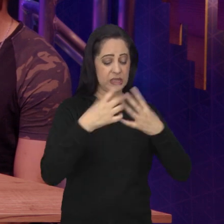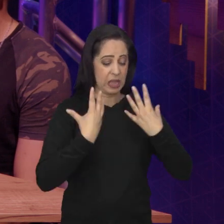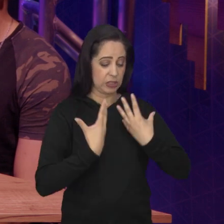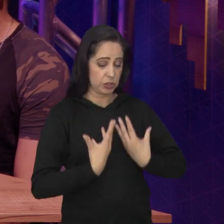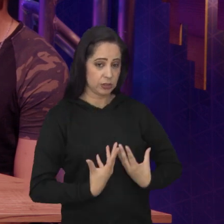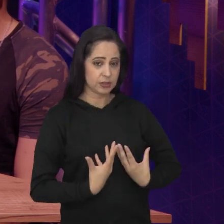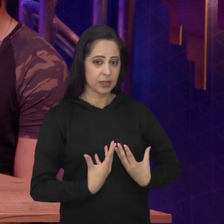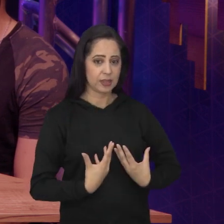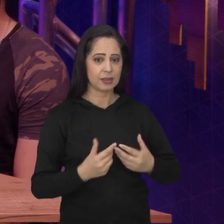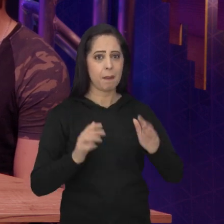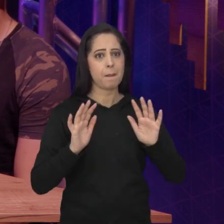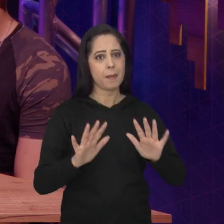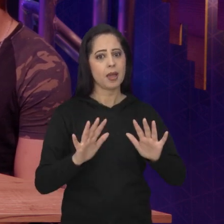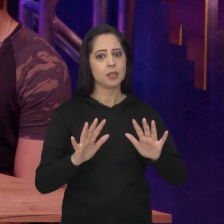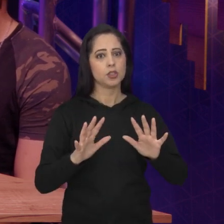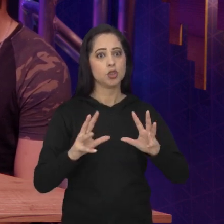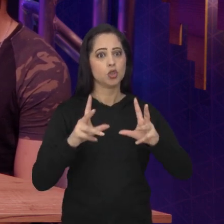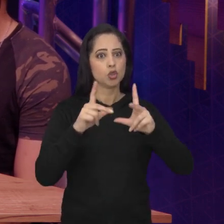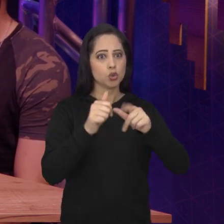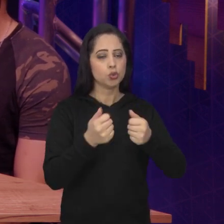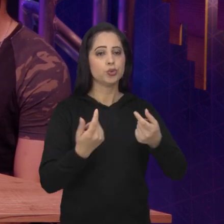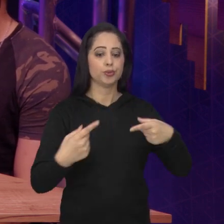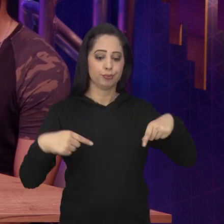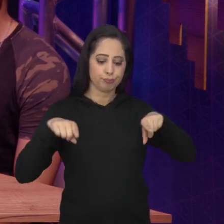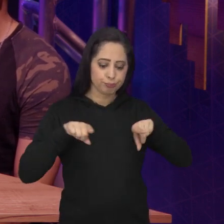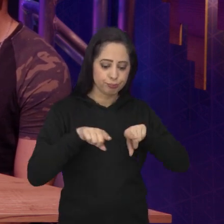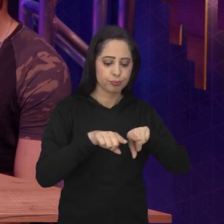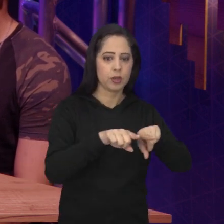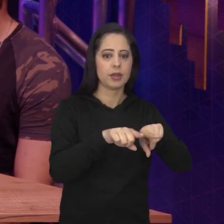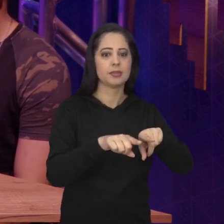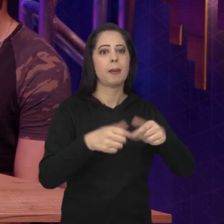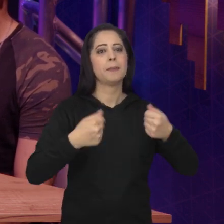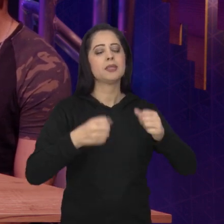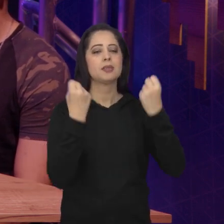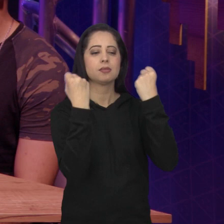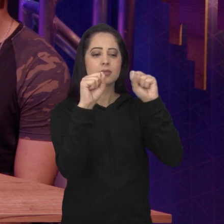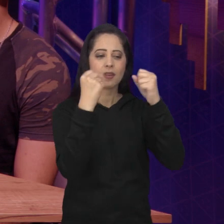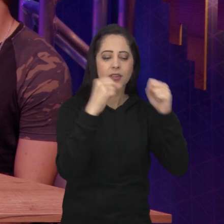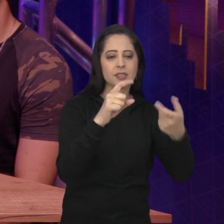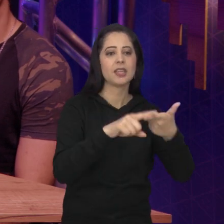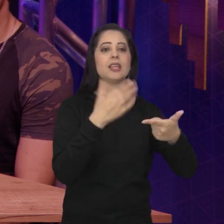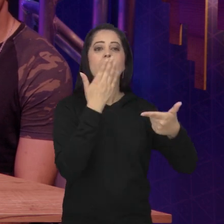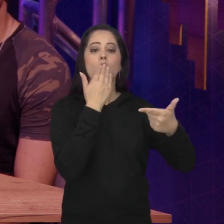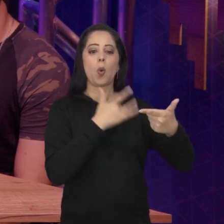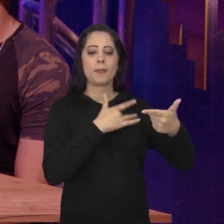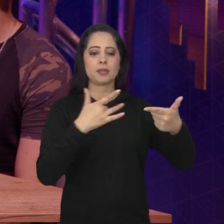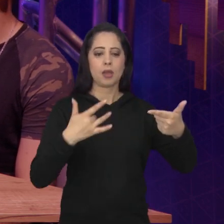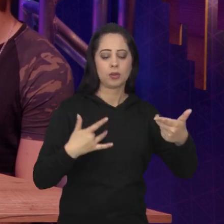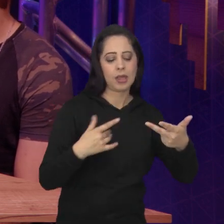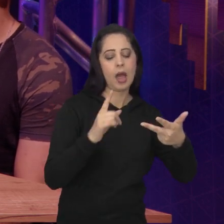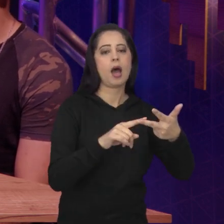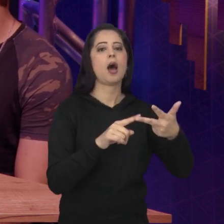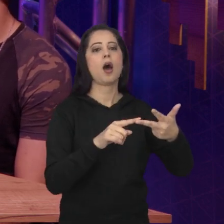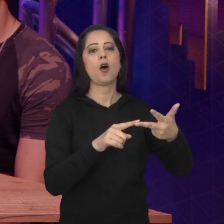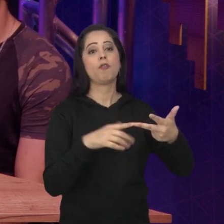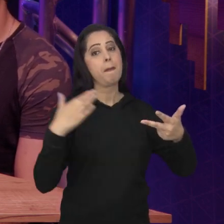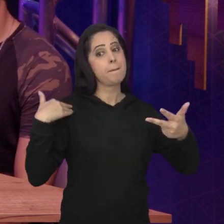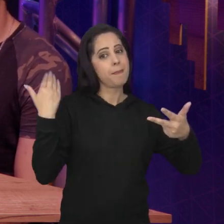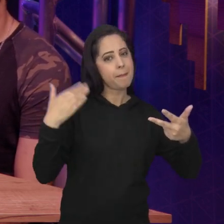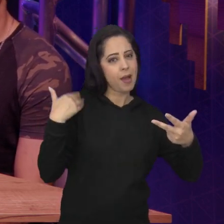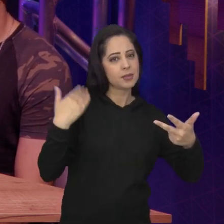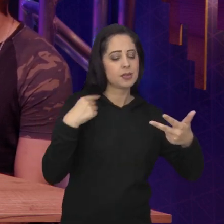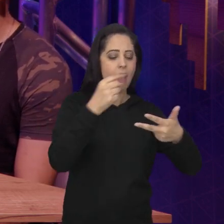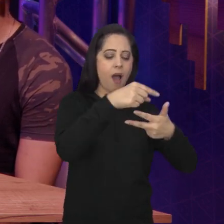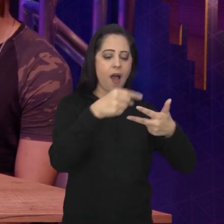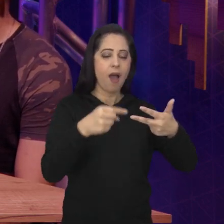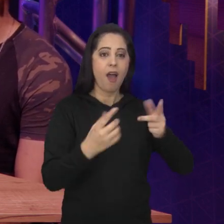se cuidar. Mas e tudo tá muito relacionado, né? Então, praticar exercício físico, cuidar da alimentação, ter momentos